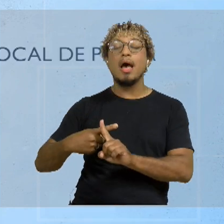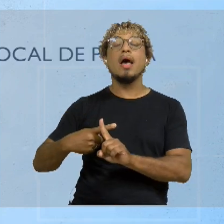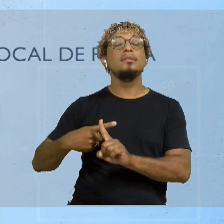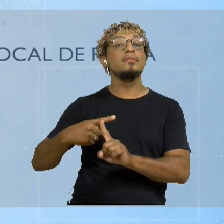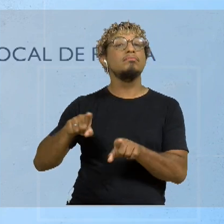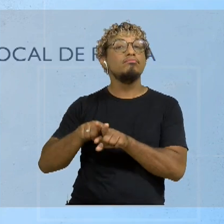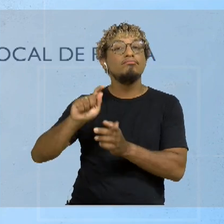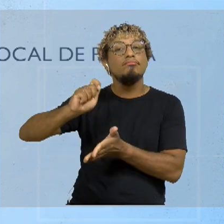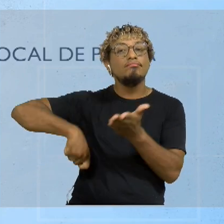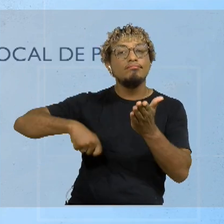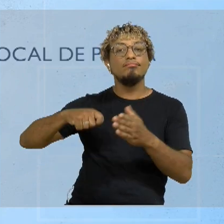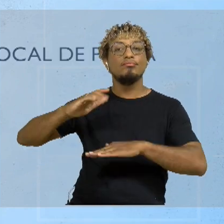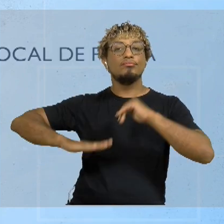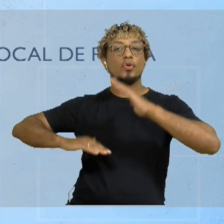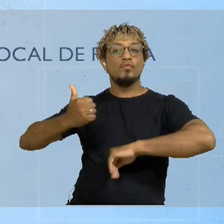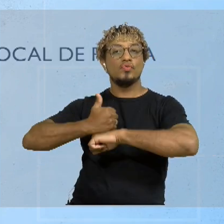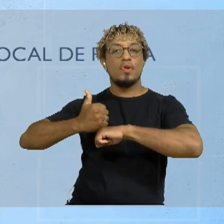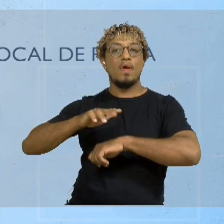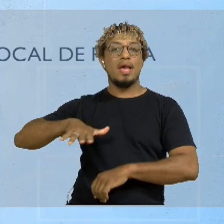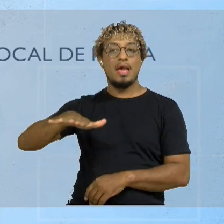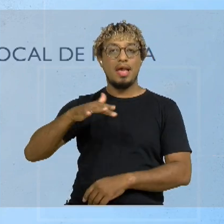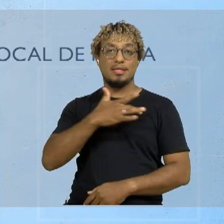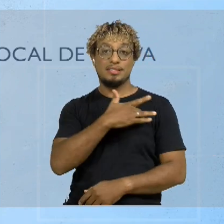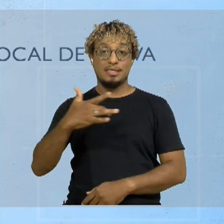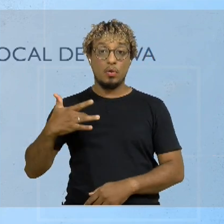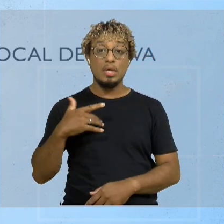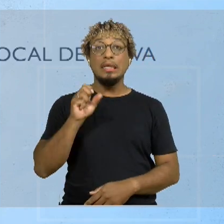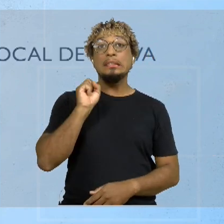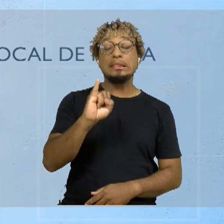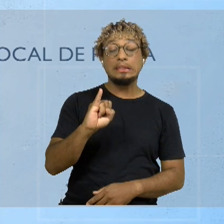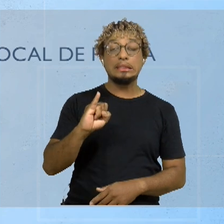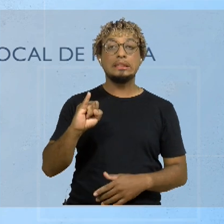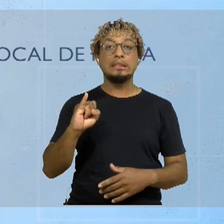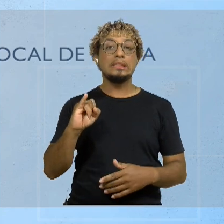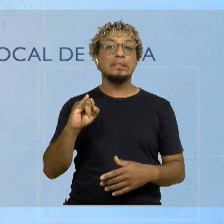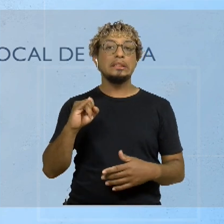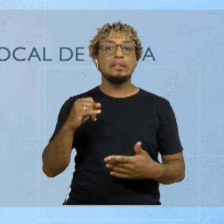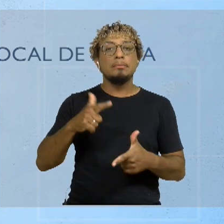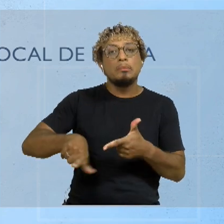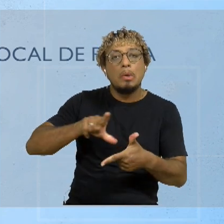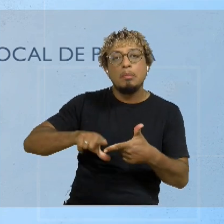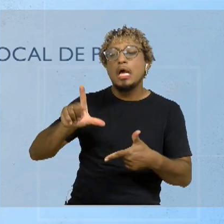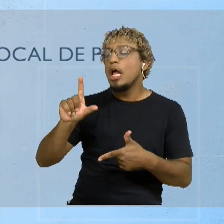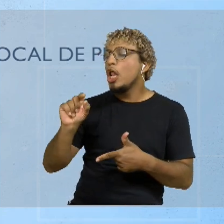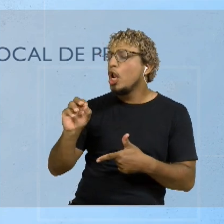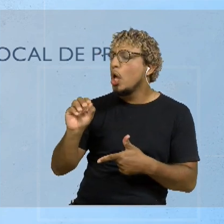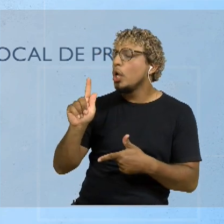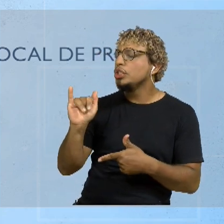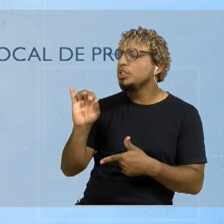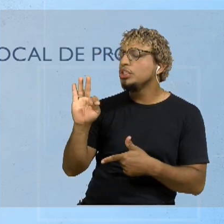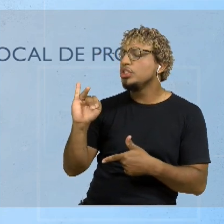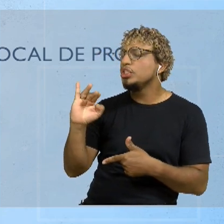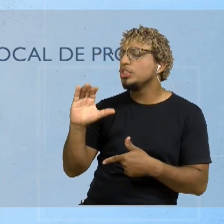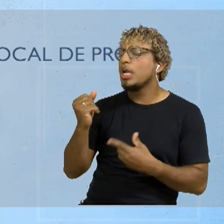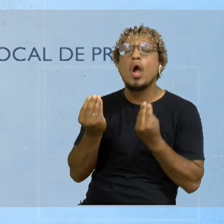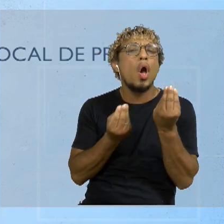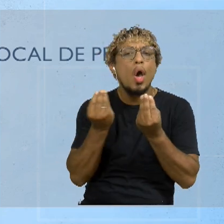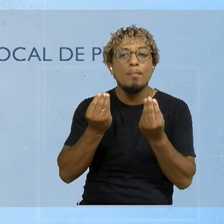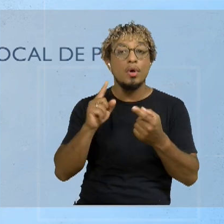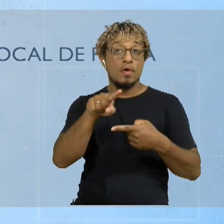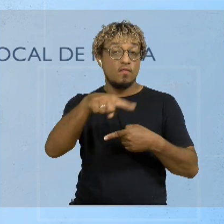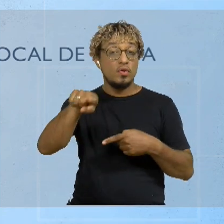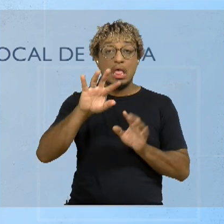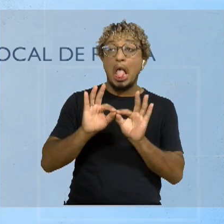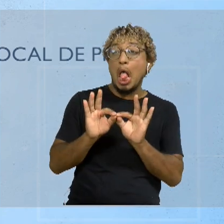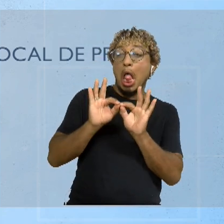problemas de logística o Inep entende que as seguintes situações serão conhecidas candidatos que tenham sido prejudicados